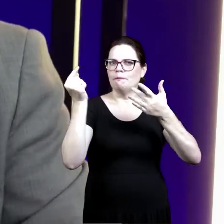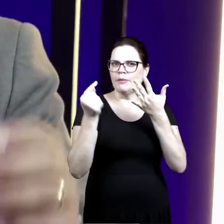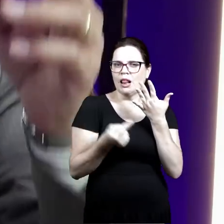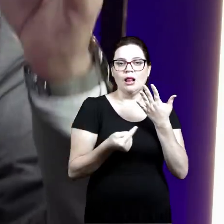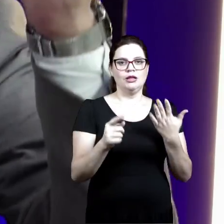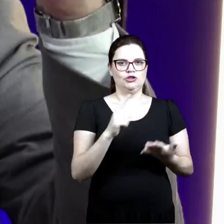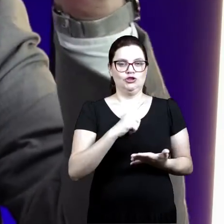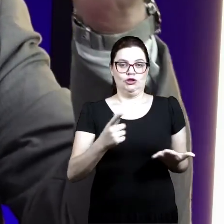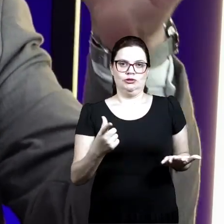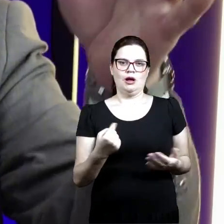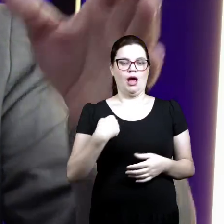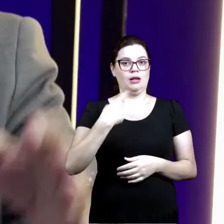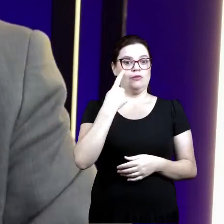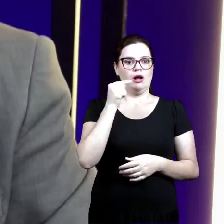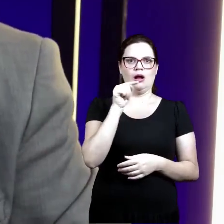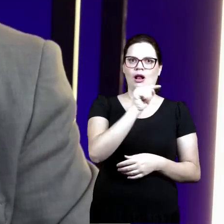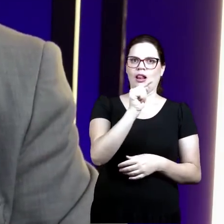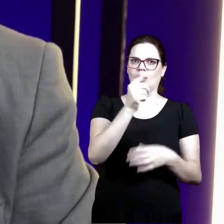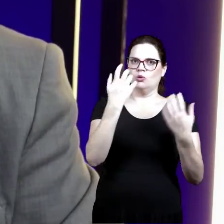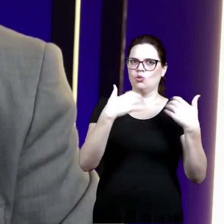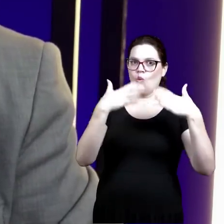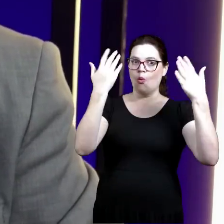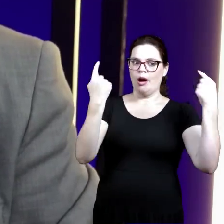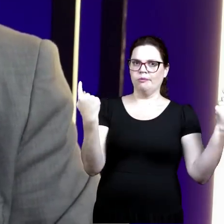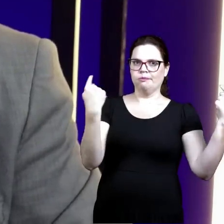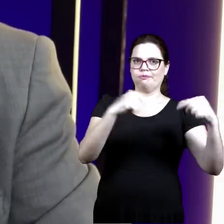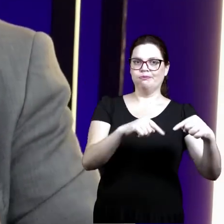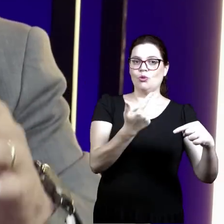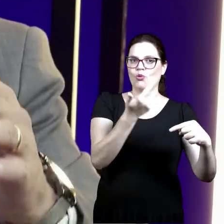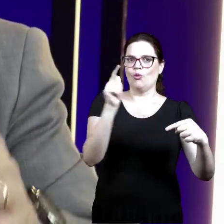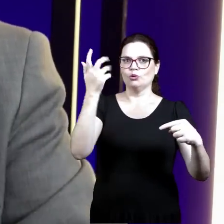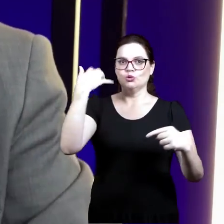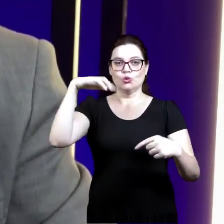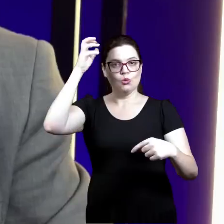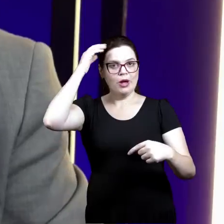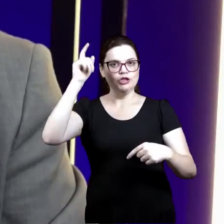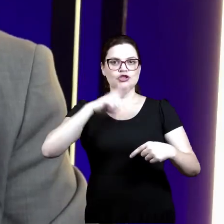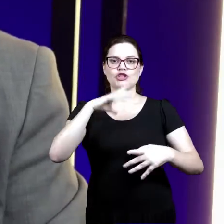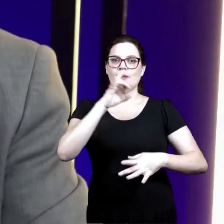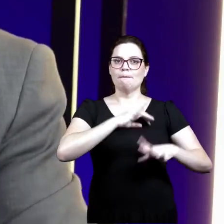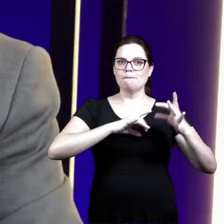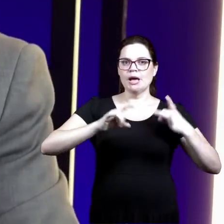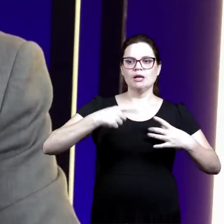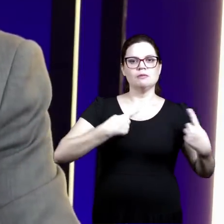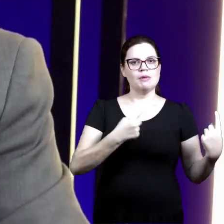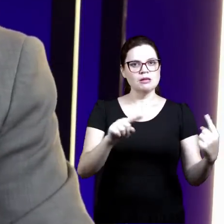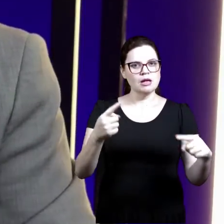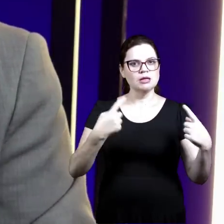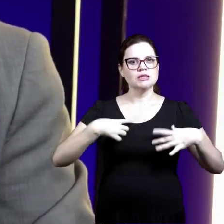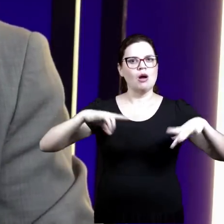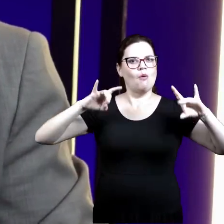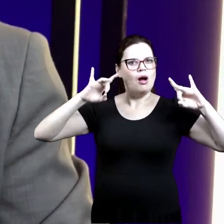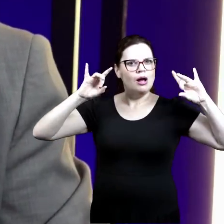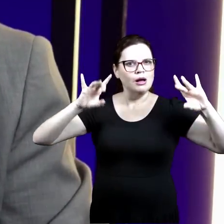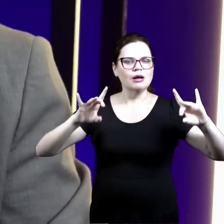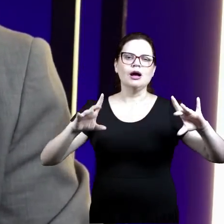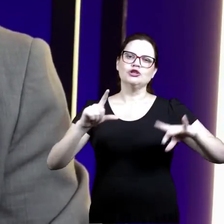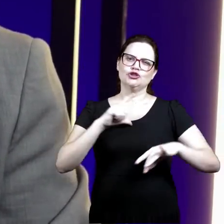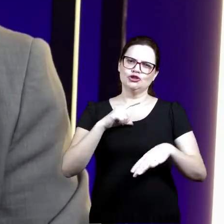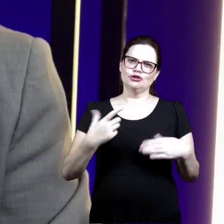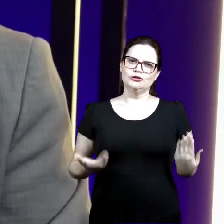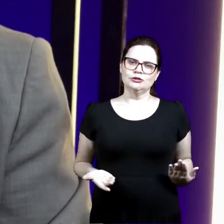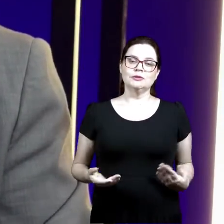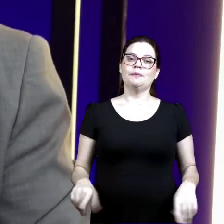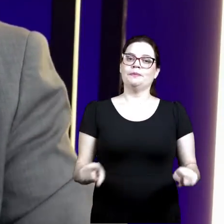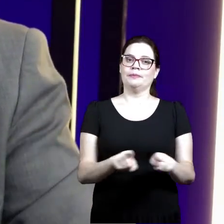eles ouviam, olha, o rei tal está pelejando com tal rei. Havia medo, havia perseguições. E da mesma maneira,